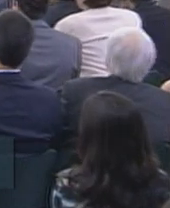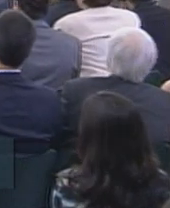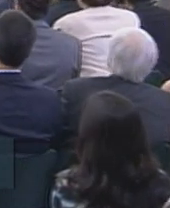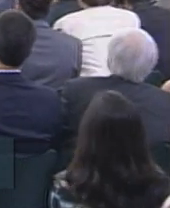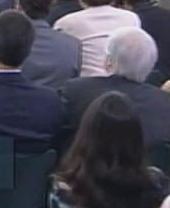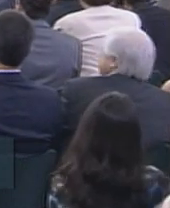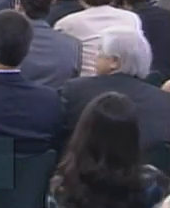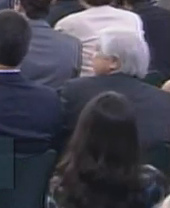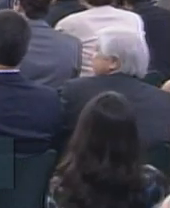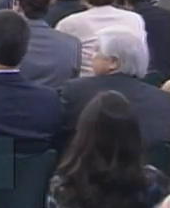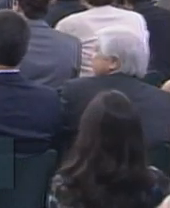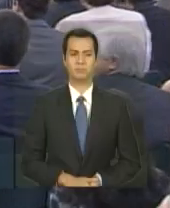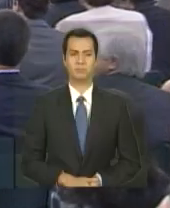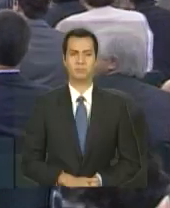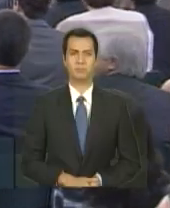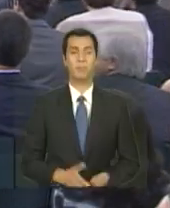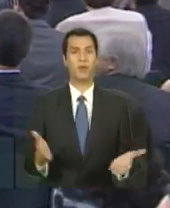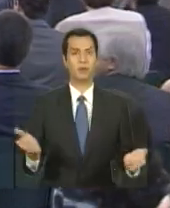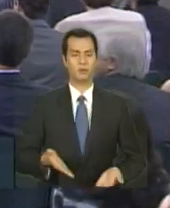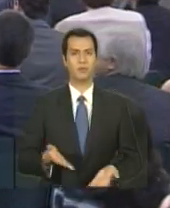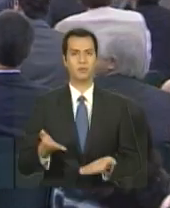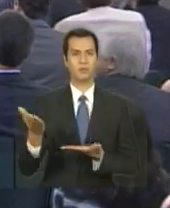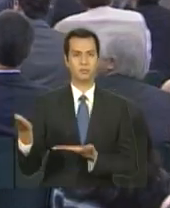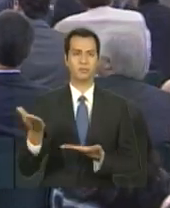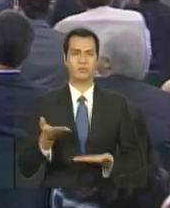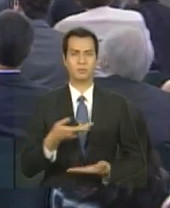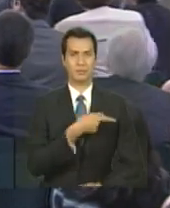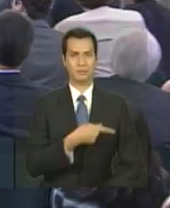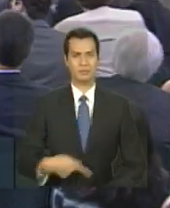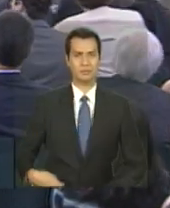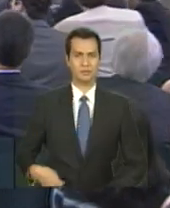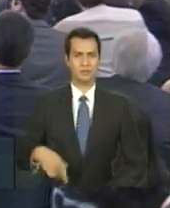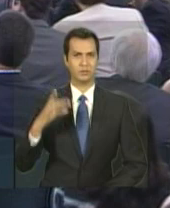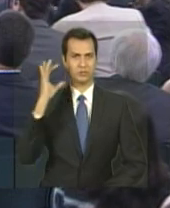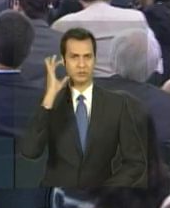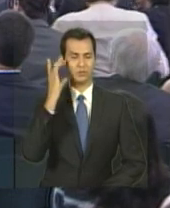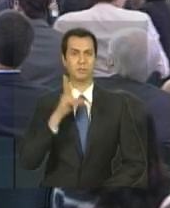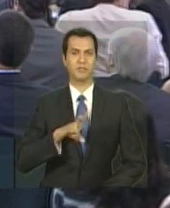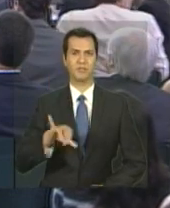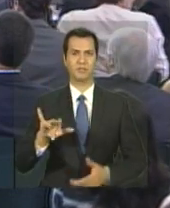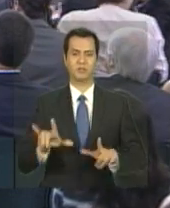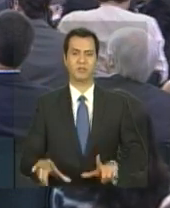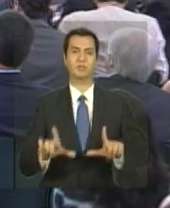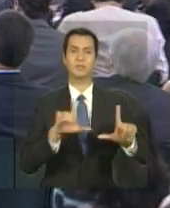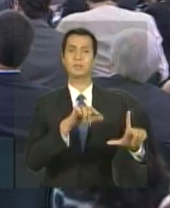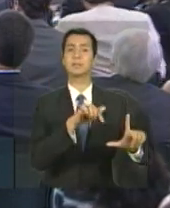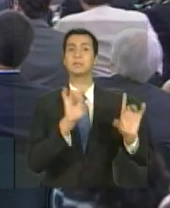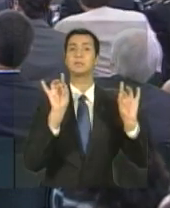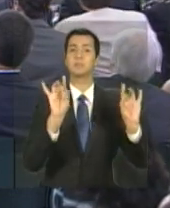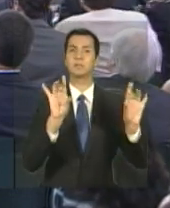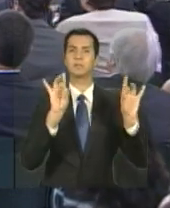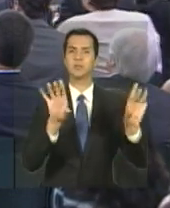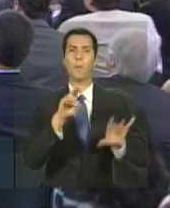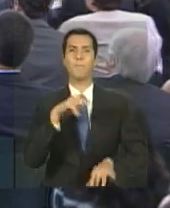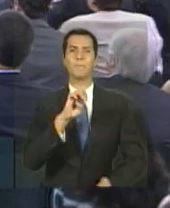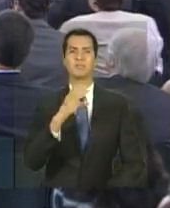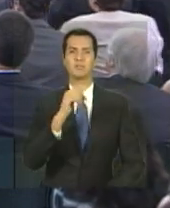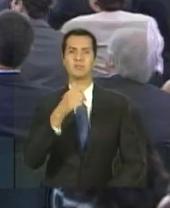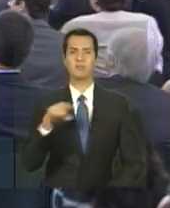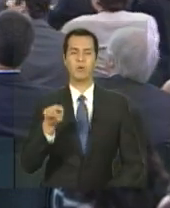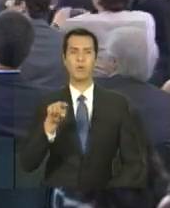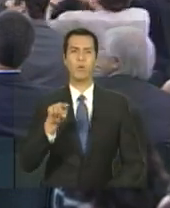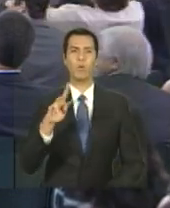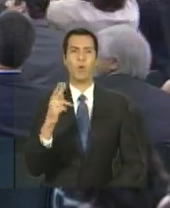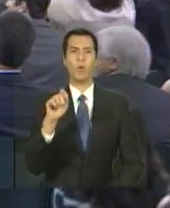Em seguida, a senhora Presidenta da República efetuará a entrega da menção honrosa ao pesquisador Lázaro